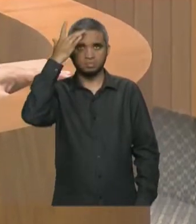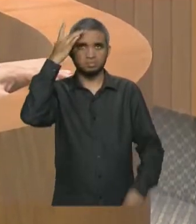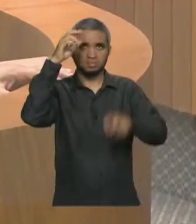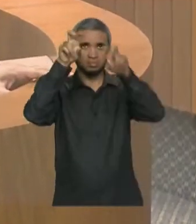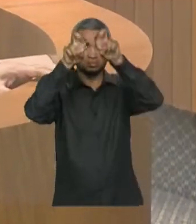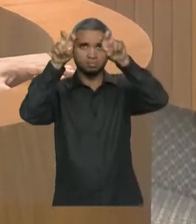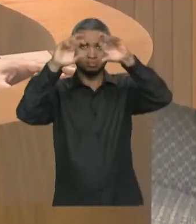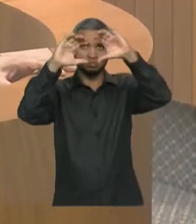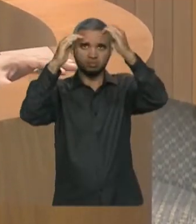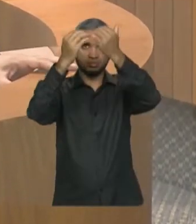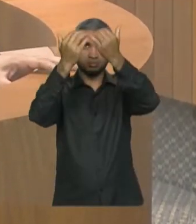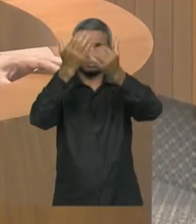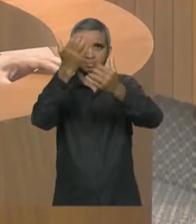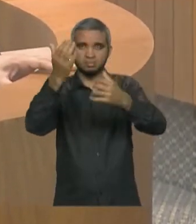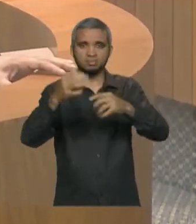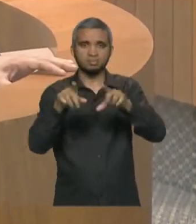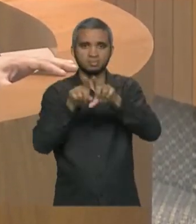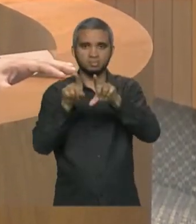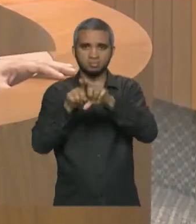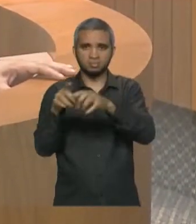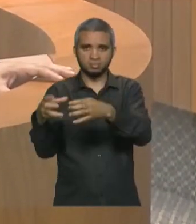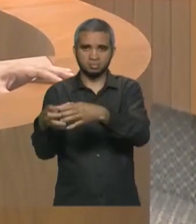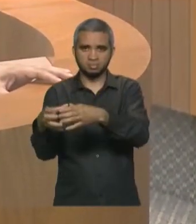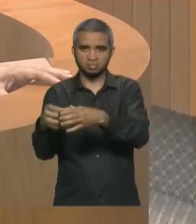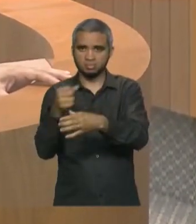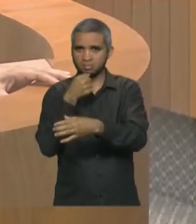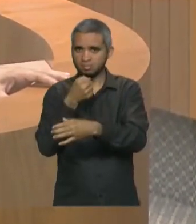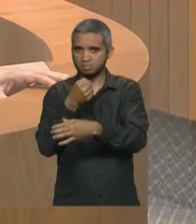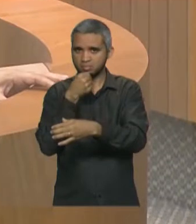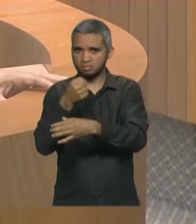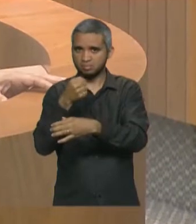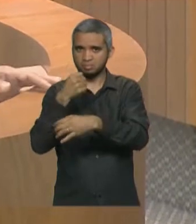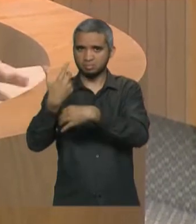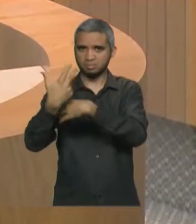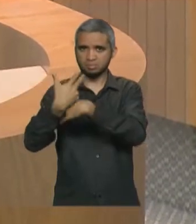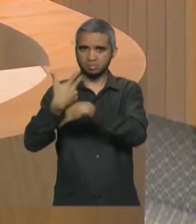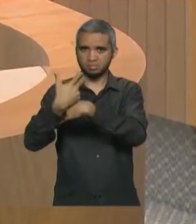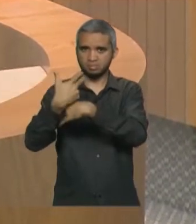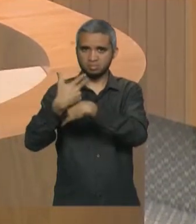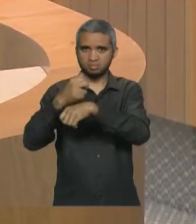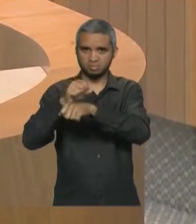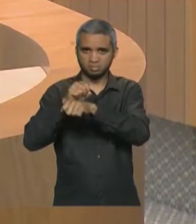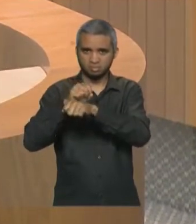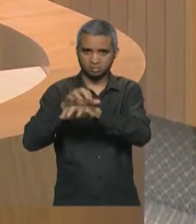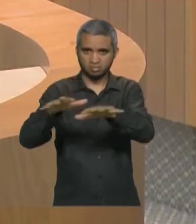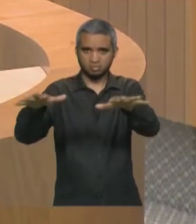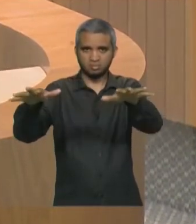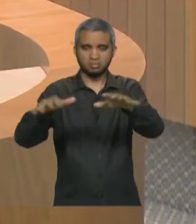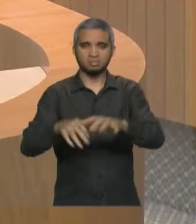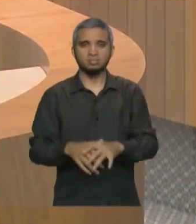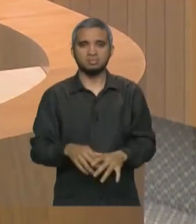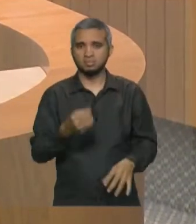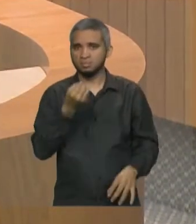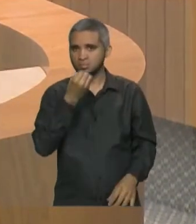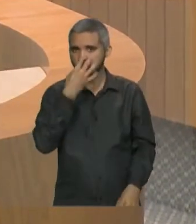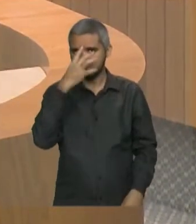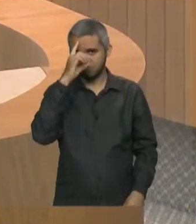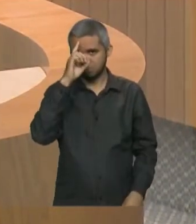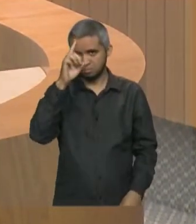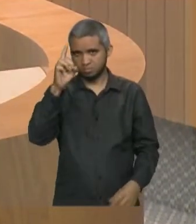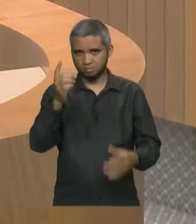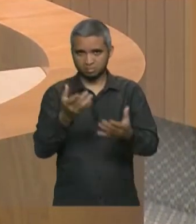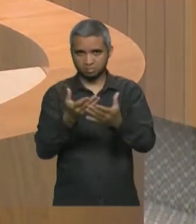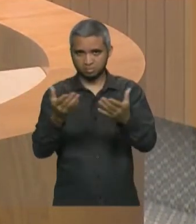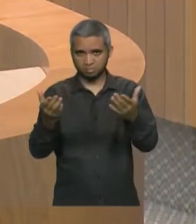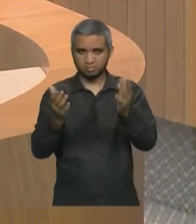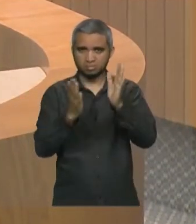imprensa que acompanha os nossos trabalhos na Assembleia Legislativa do Estado do Maranhão, de fundo das ações no Parlamento Estadual, nosso mais cordial bom dia, que